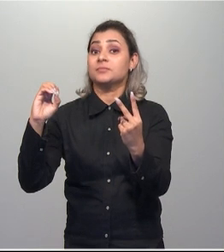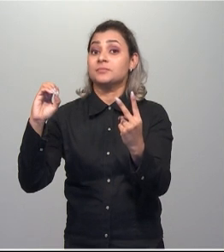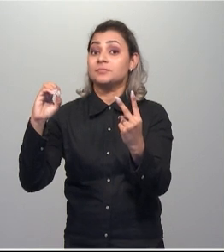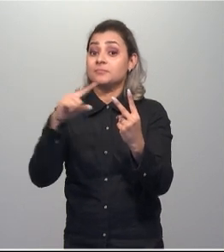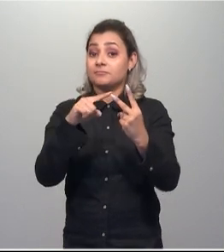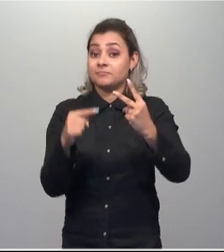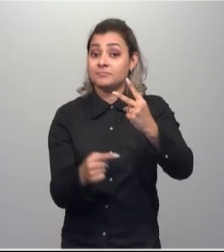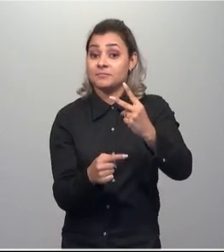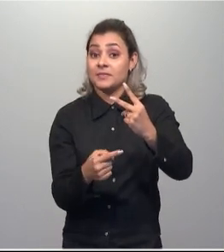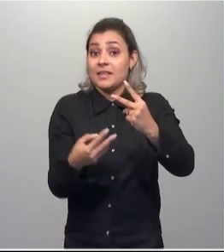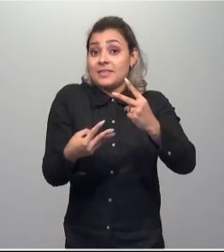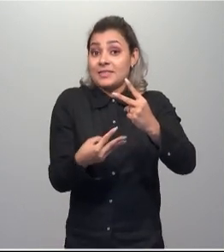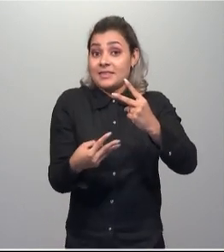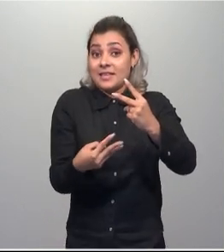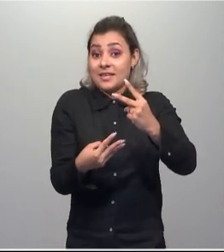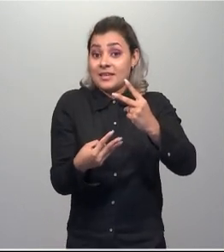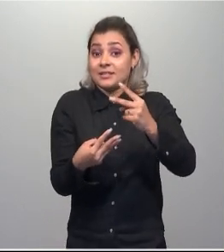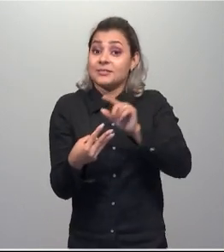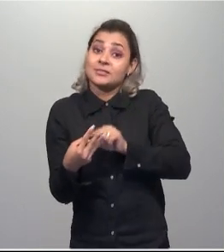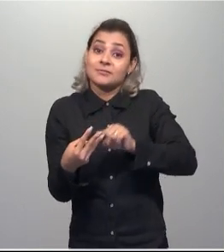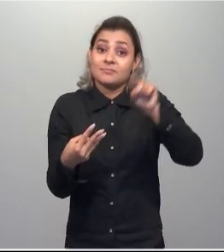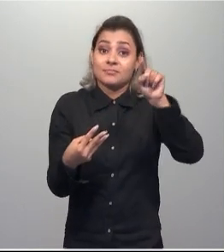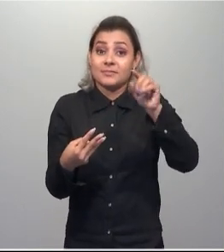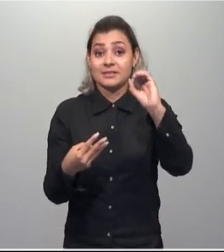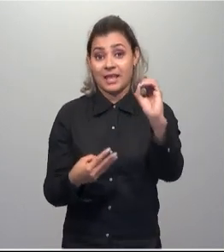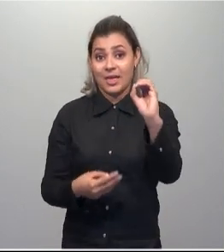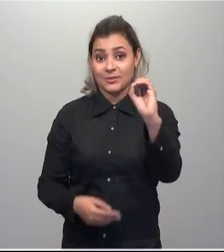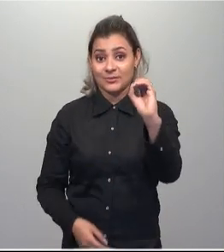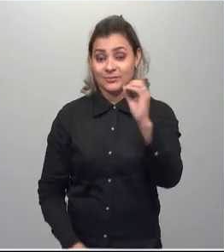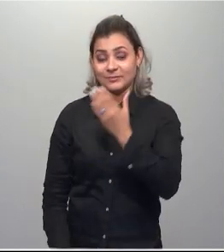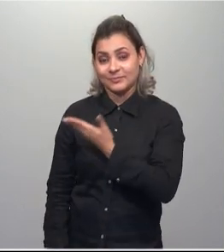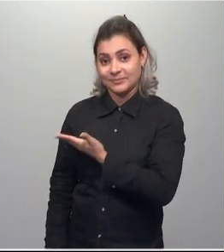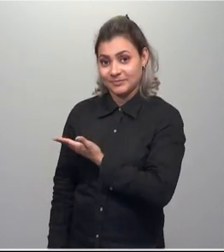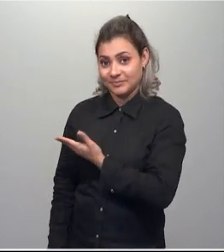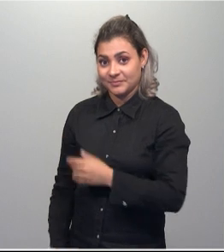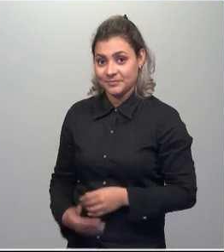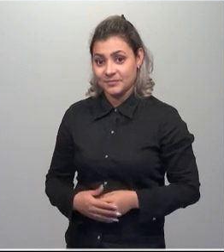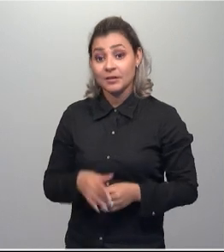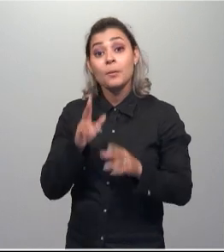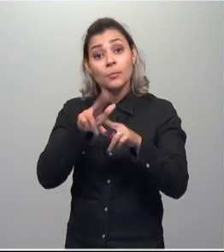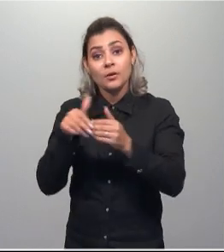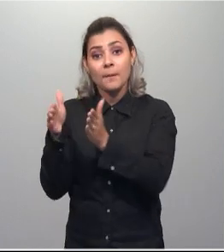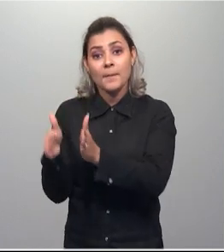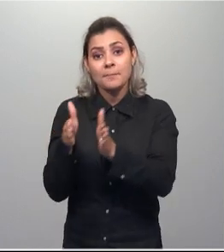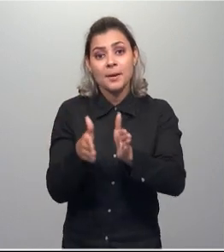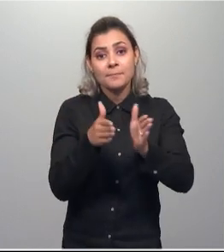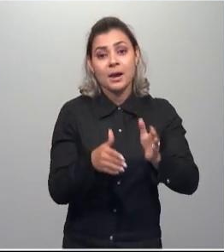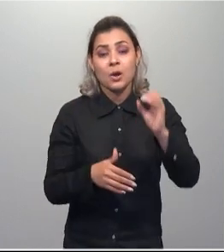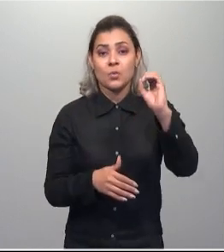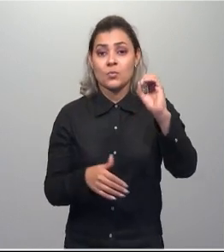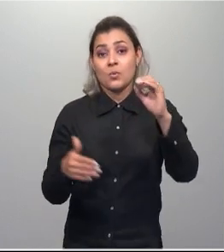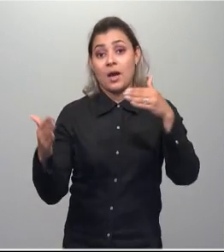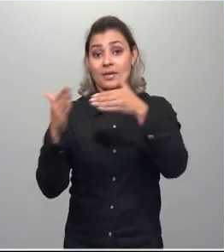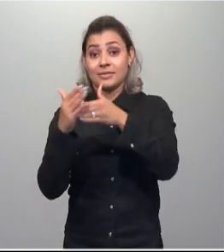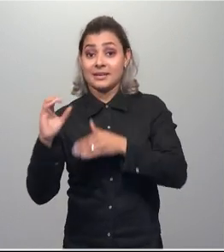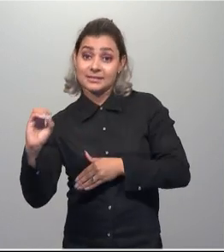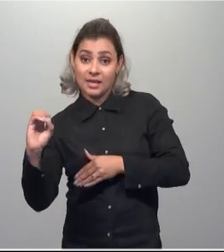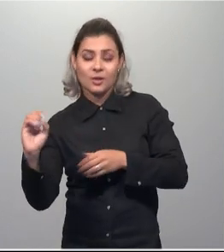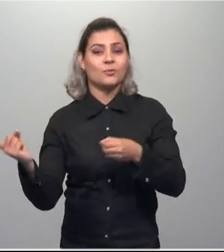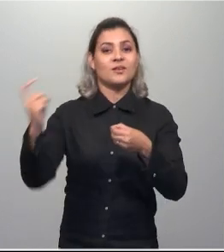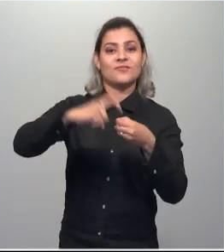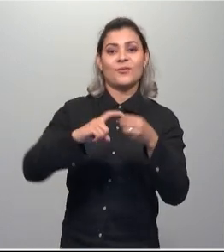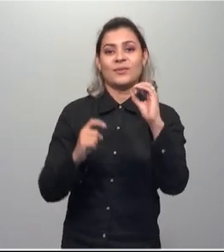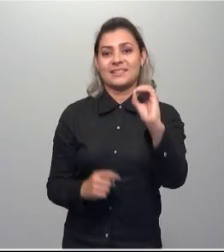3 e retorna a 0 então circuito seqüencial contador 0 1